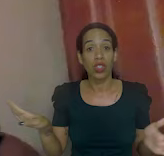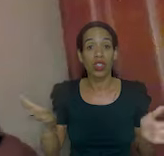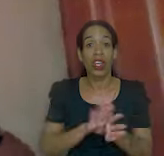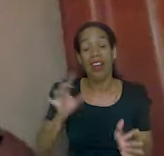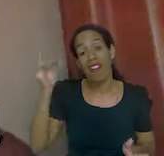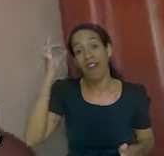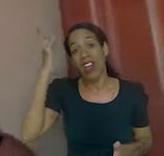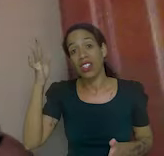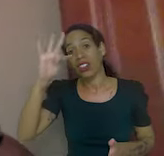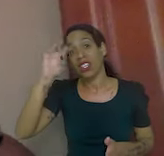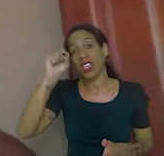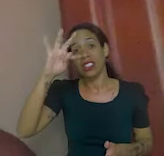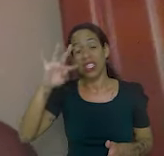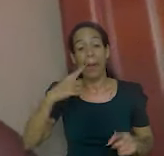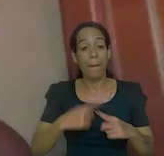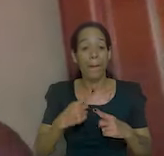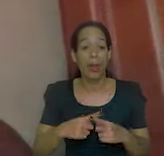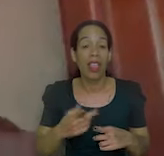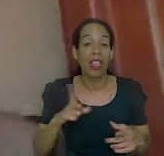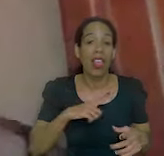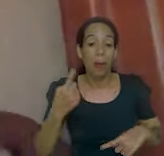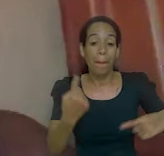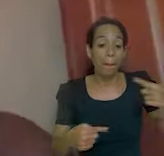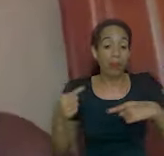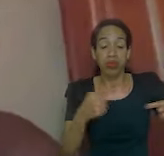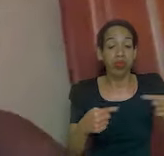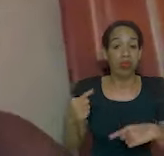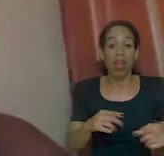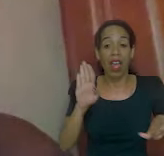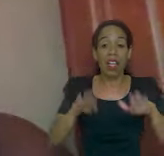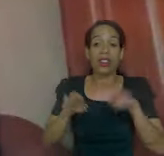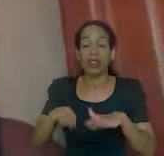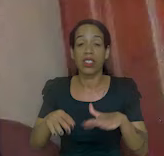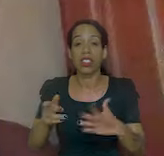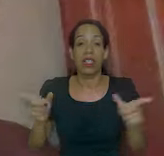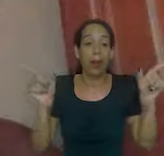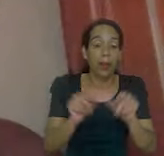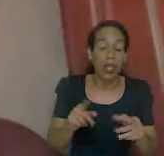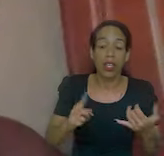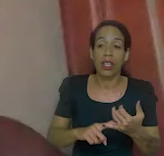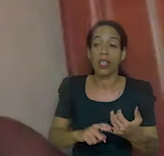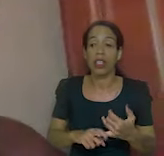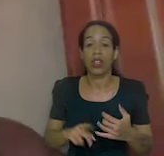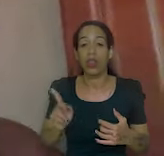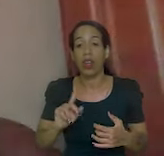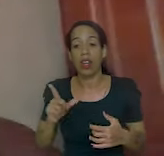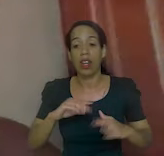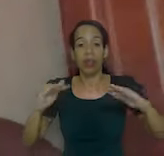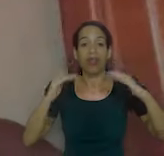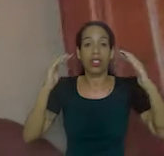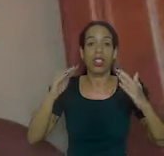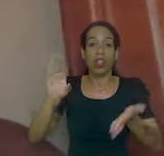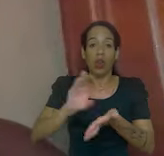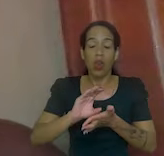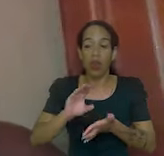tanta facilidade no TST, porque você tem uma discussão de, às vezes, microempregador, então que não é levado para recurso